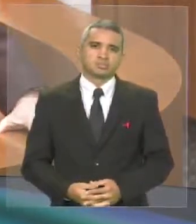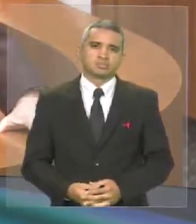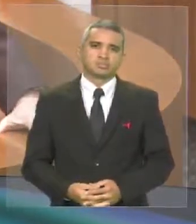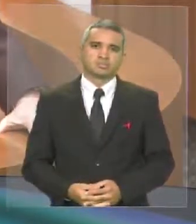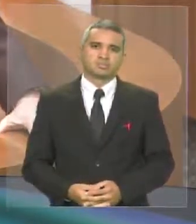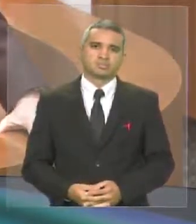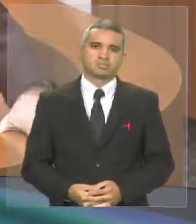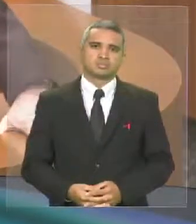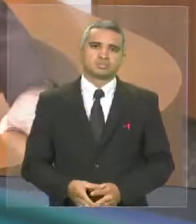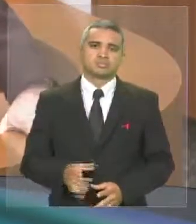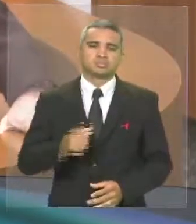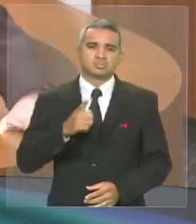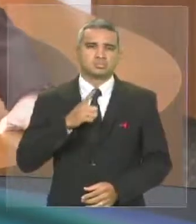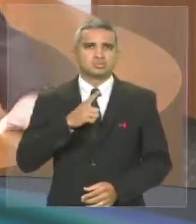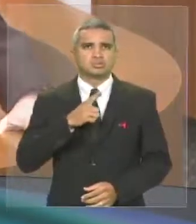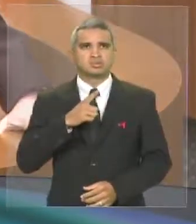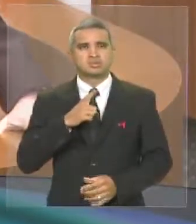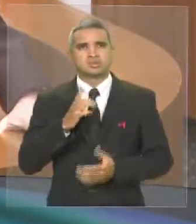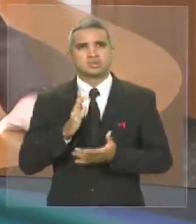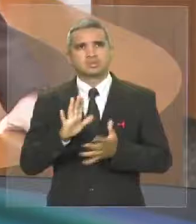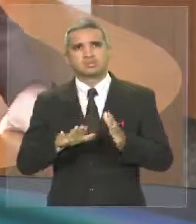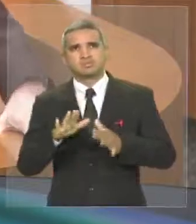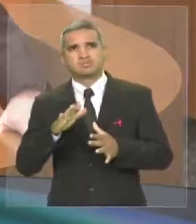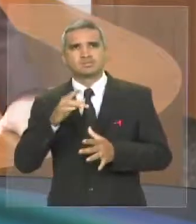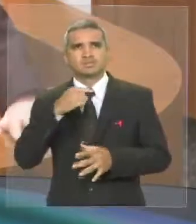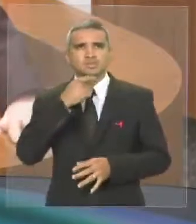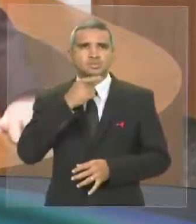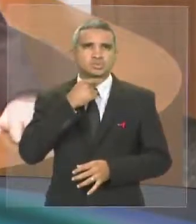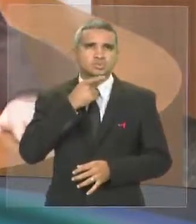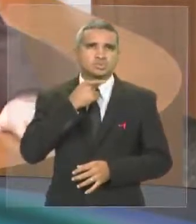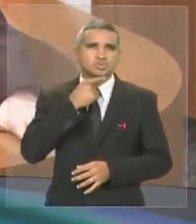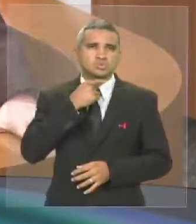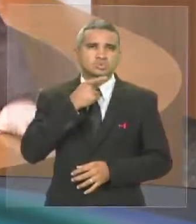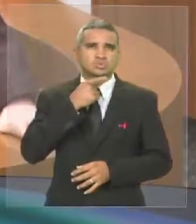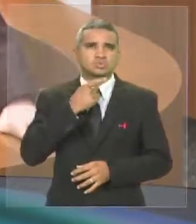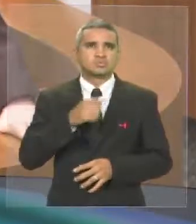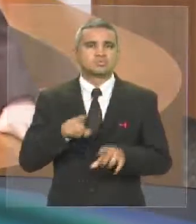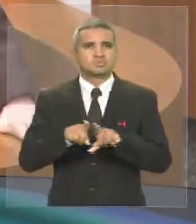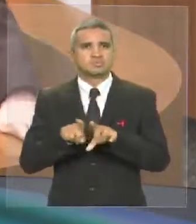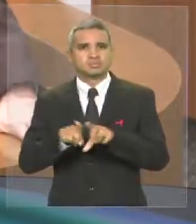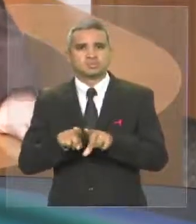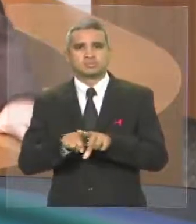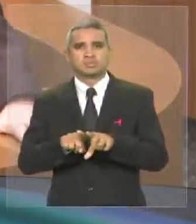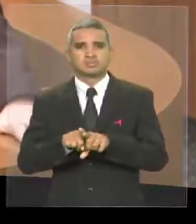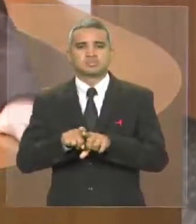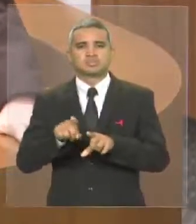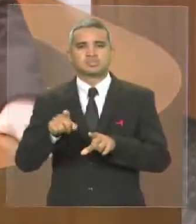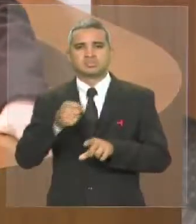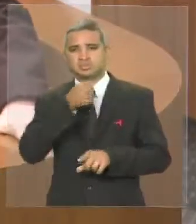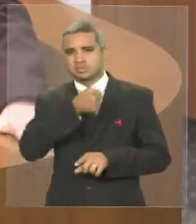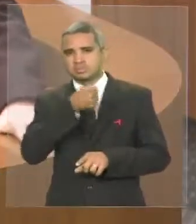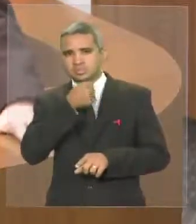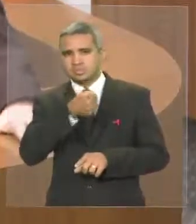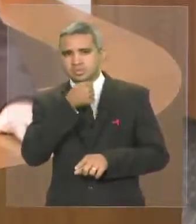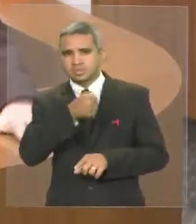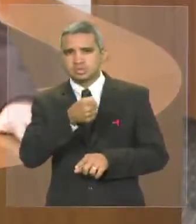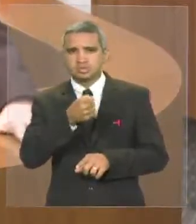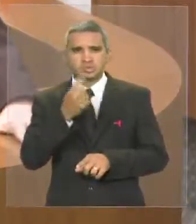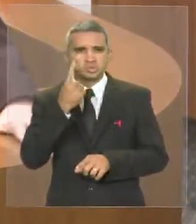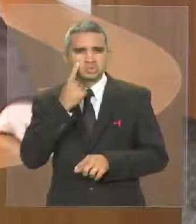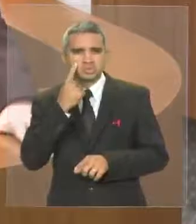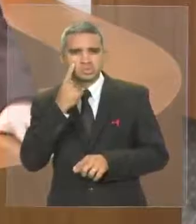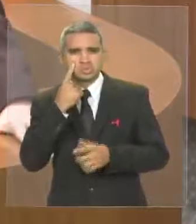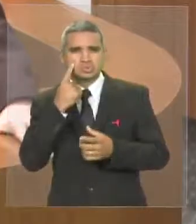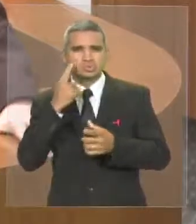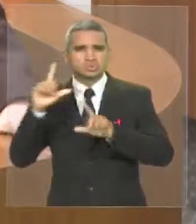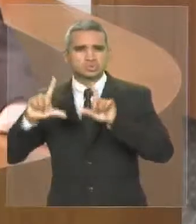tenho dúvidas, eu acho que deixou muito a imprensa também em dúvida, e a TV, quando